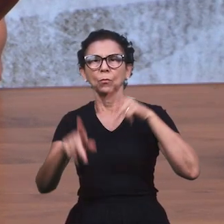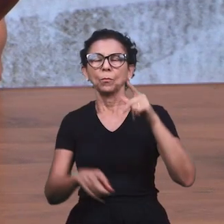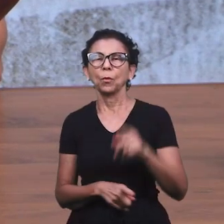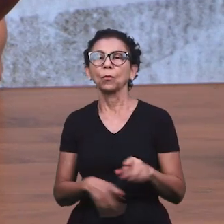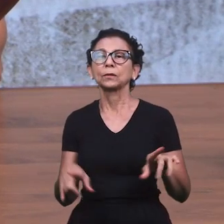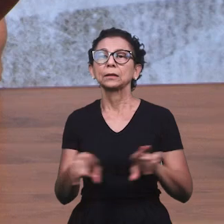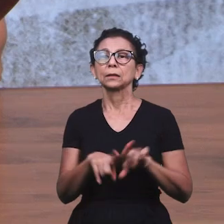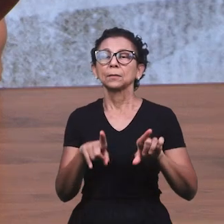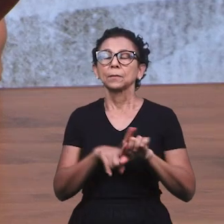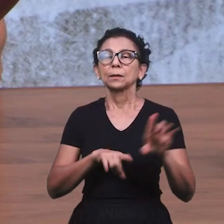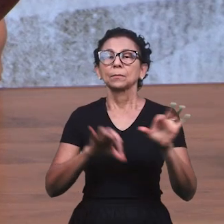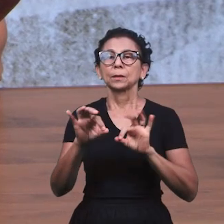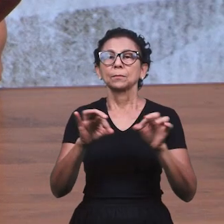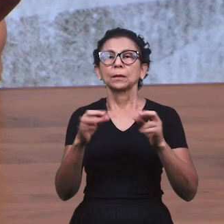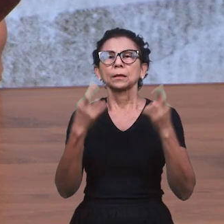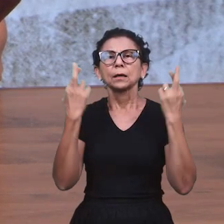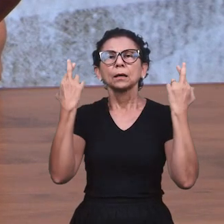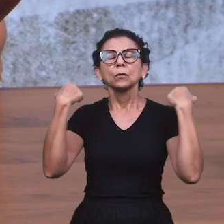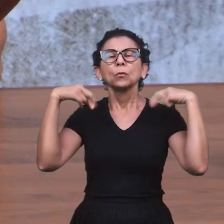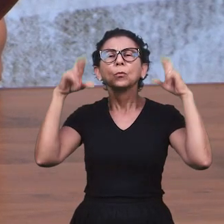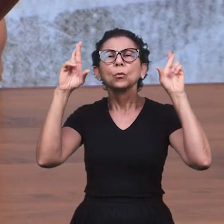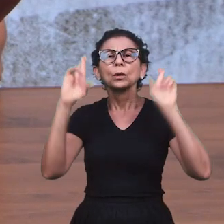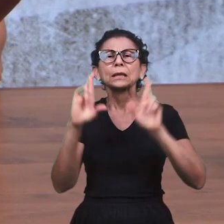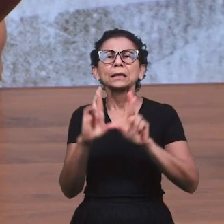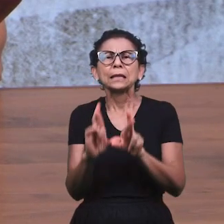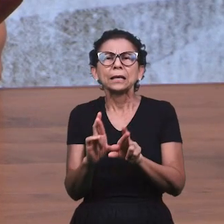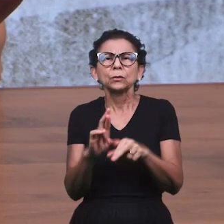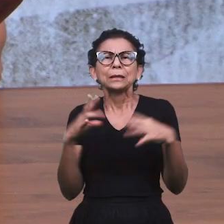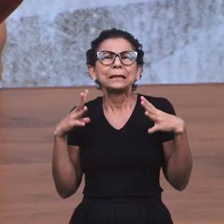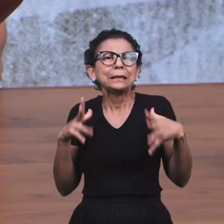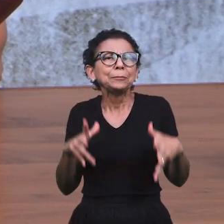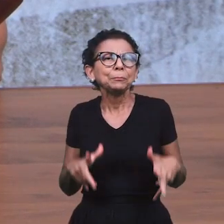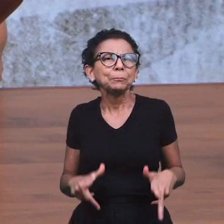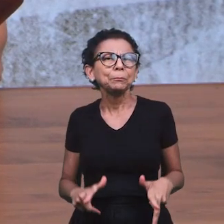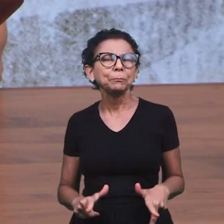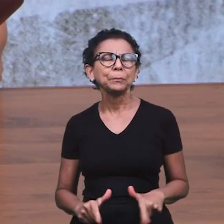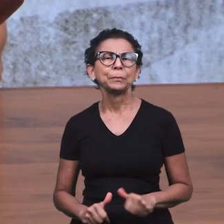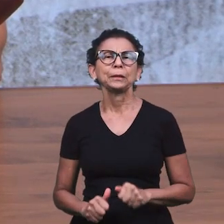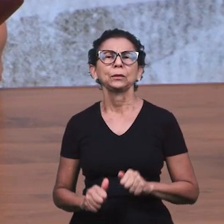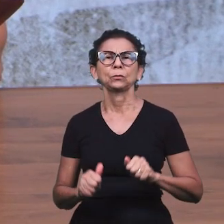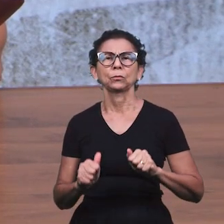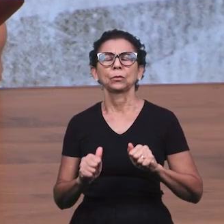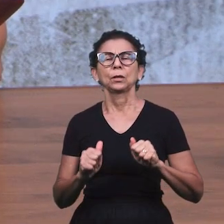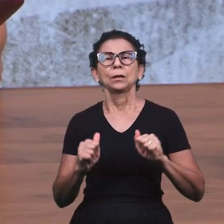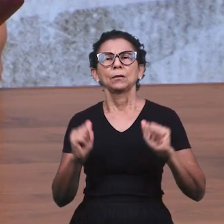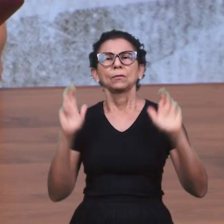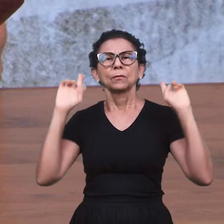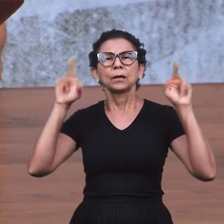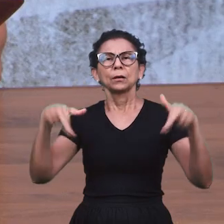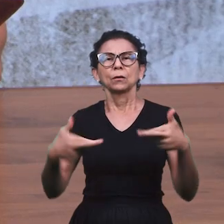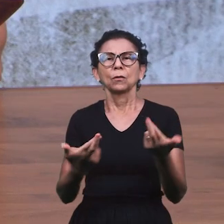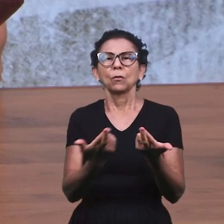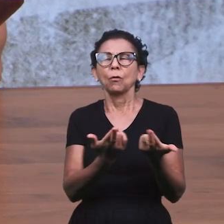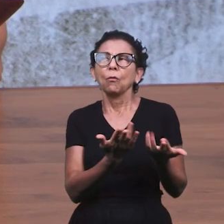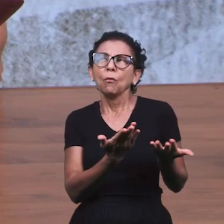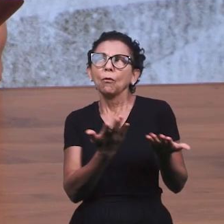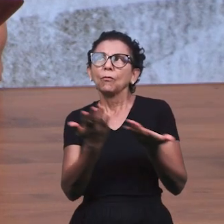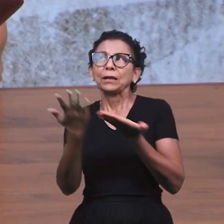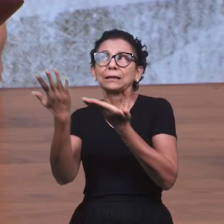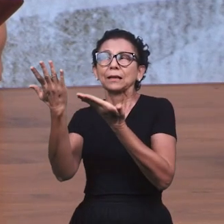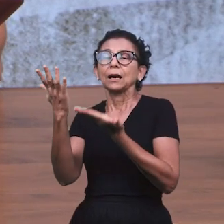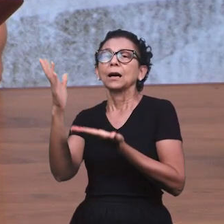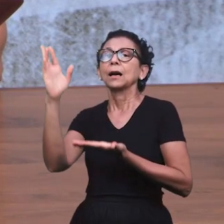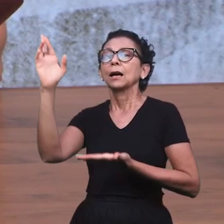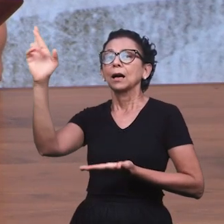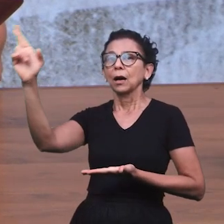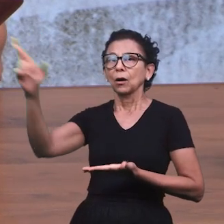sem mancha de 1 ano em holocausto ao Senhor, e sua oferta de manjares serão